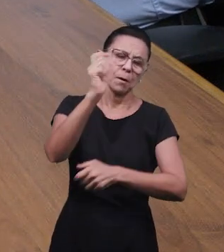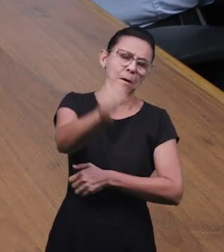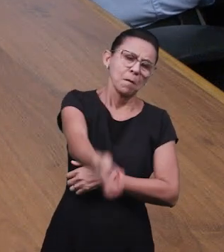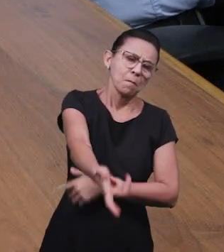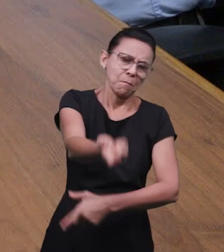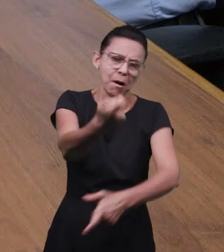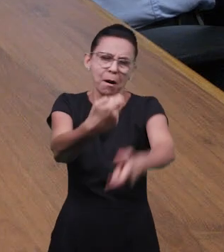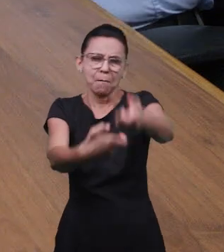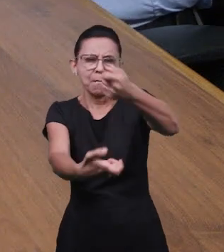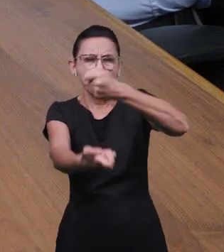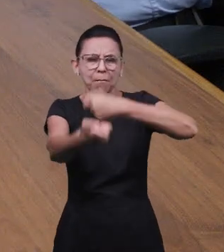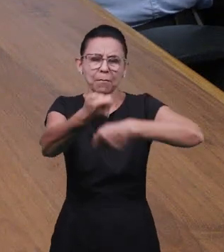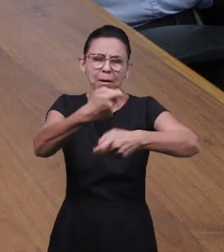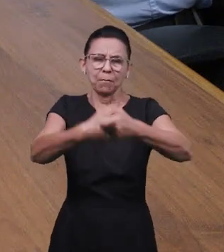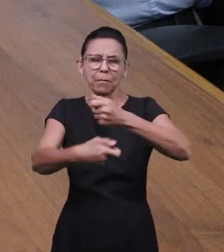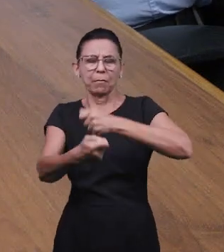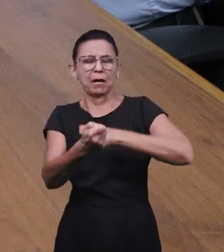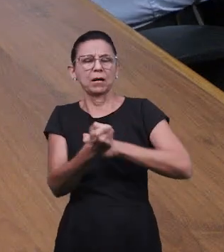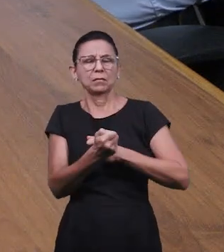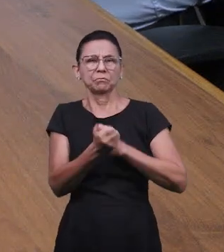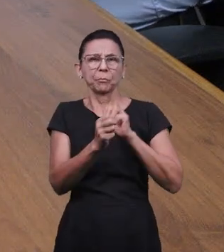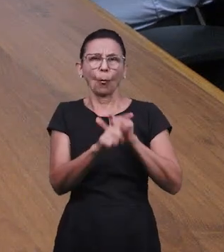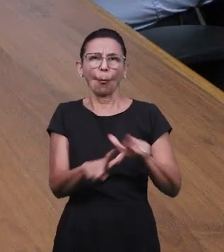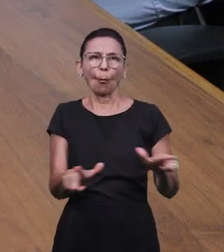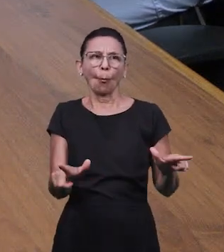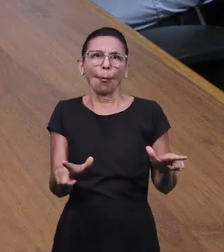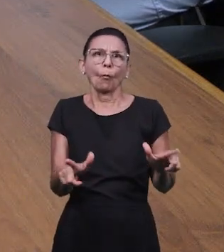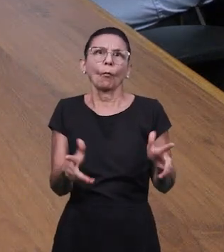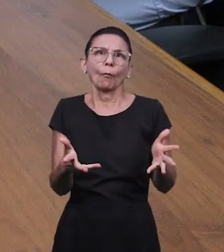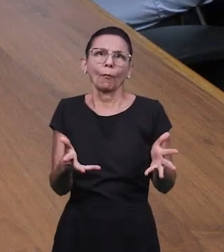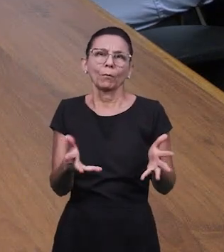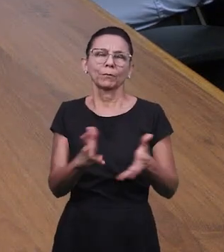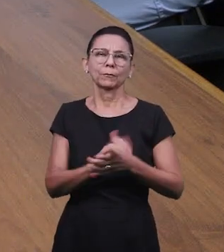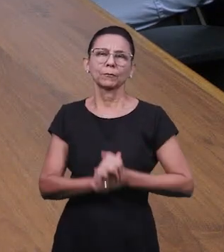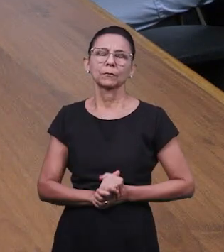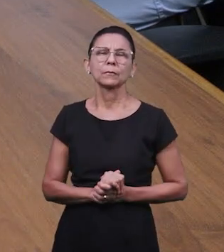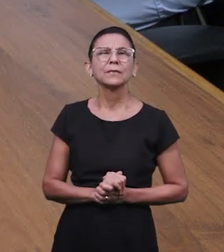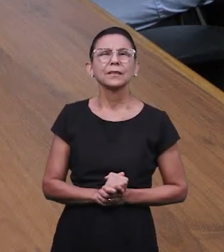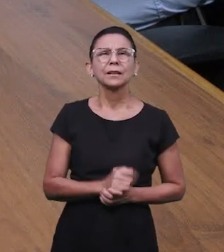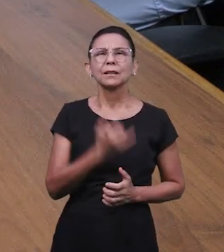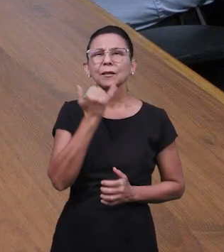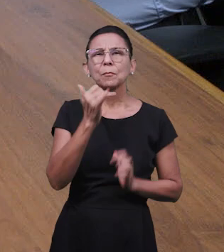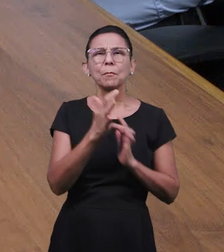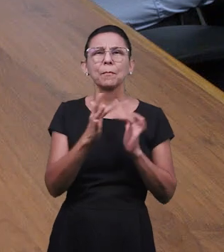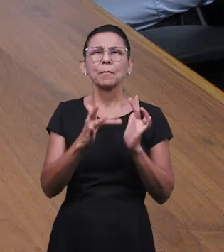E Pedro então mergulha e vai nadando aquela experiência ali.